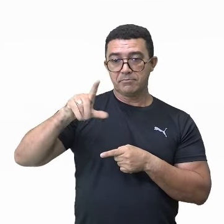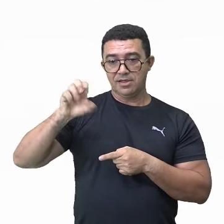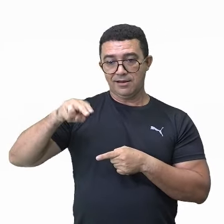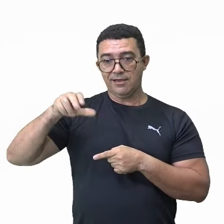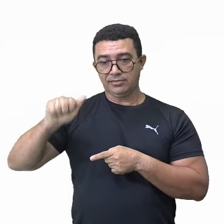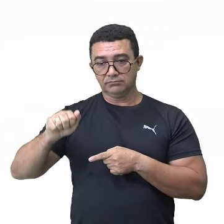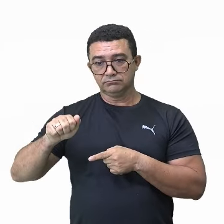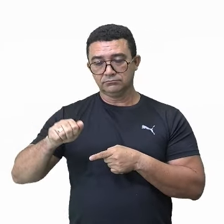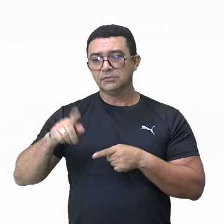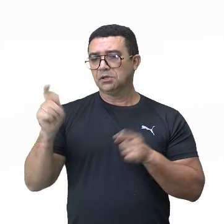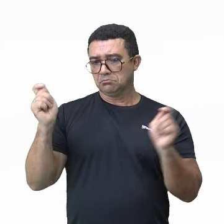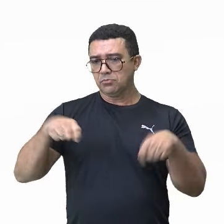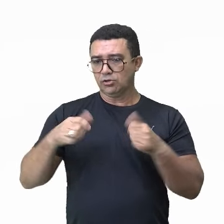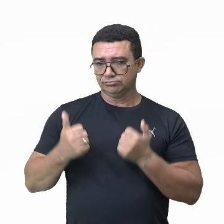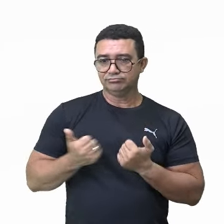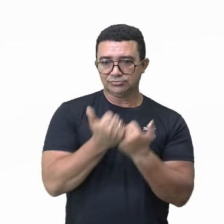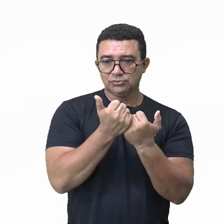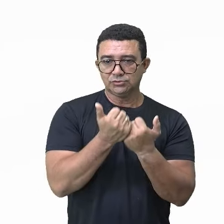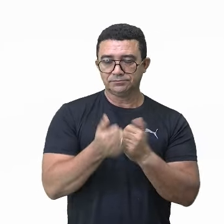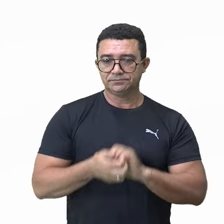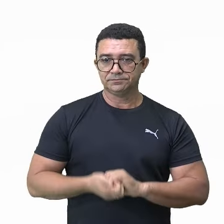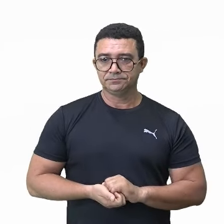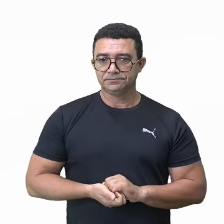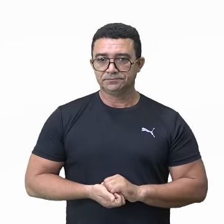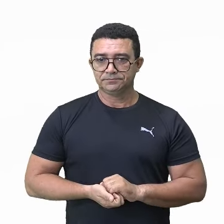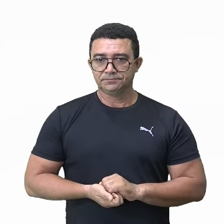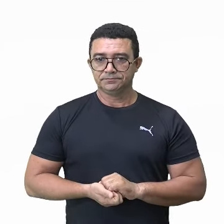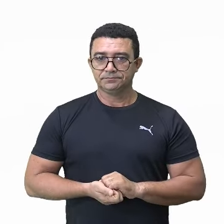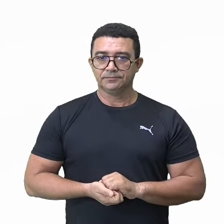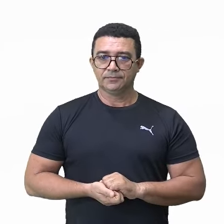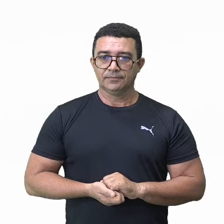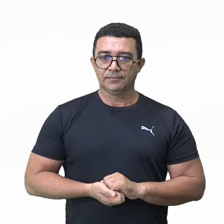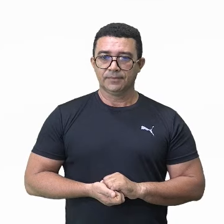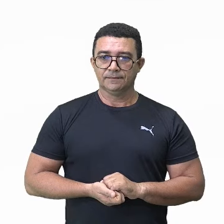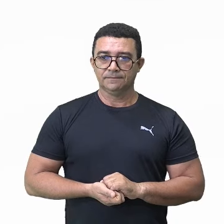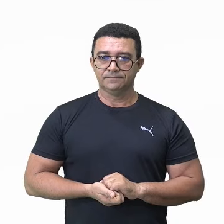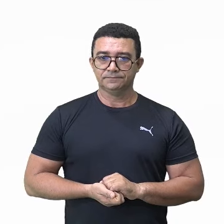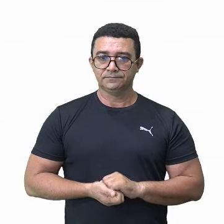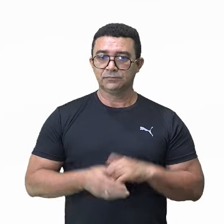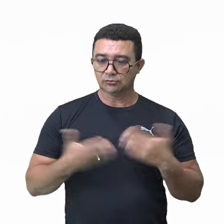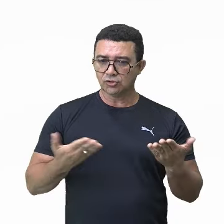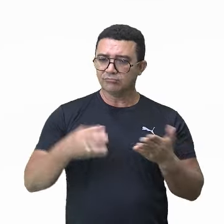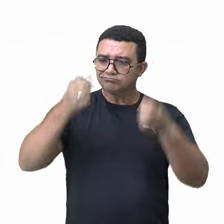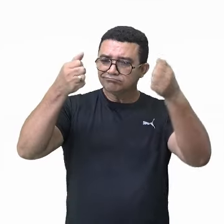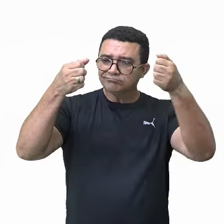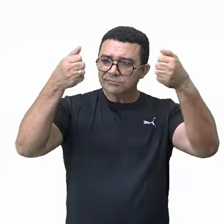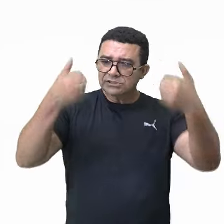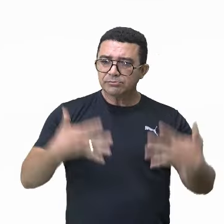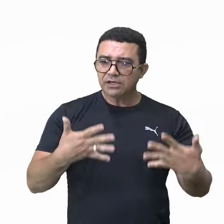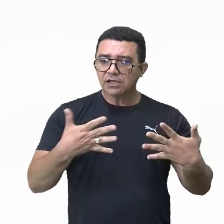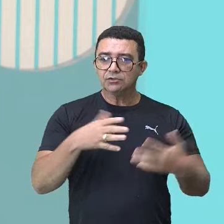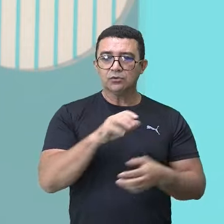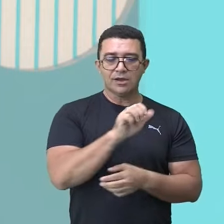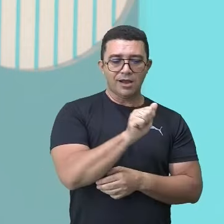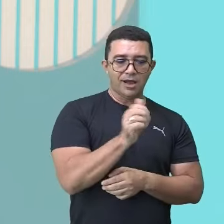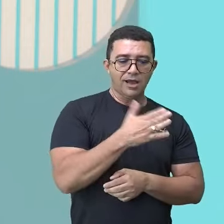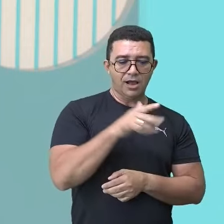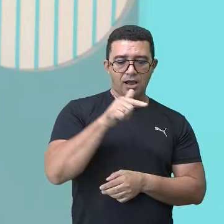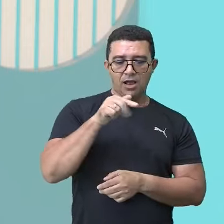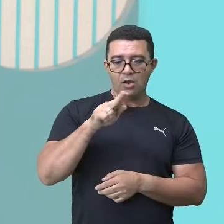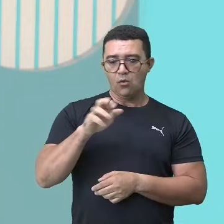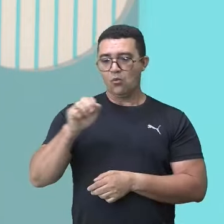palavras mais simples Tá bom então é isso tá bom em relação à questão do qual e de a qual